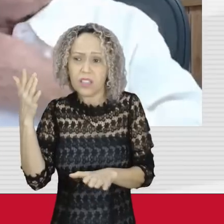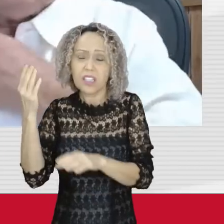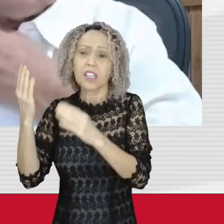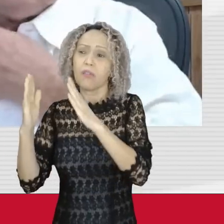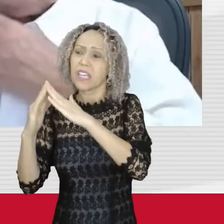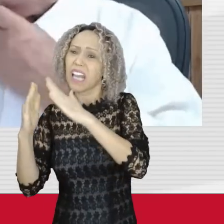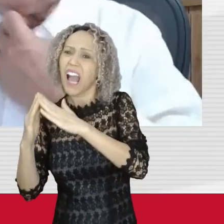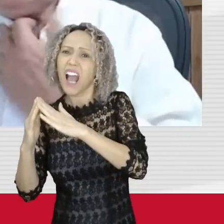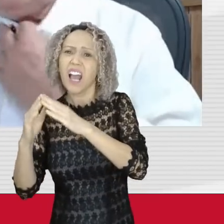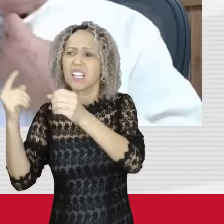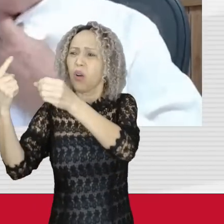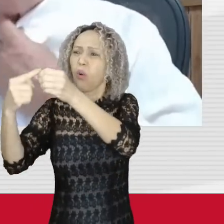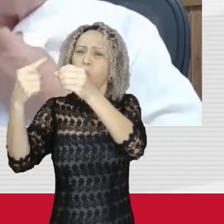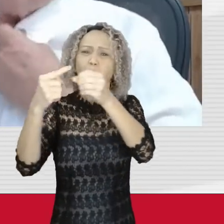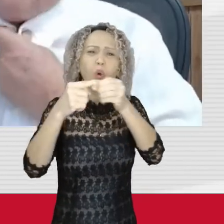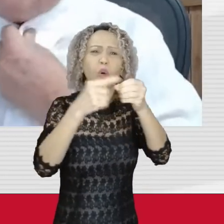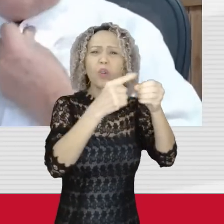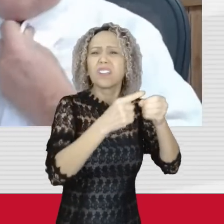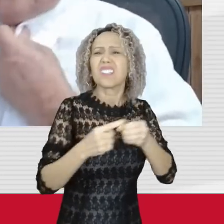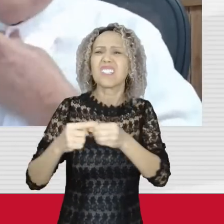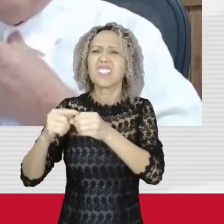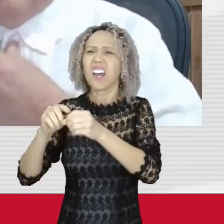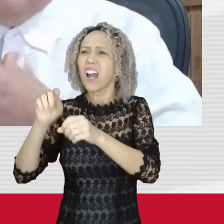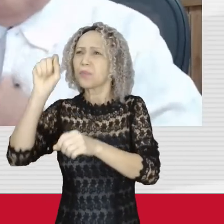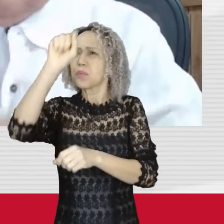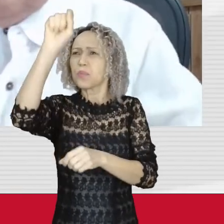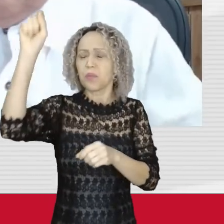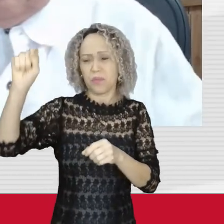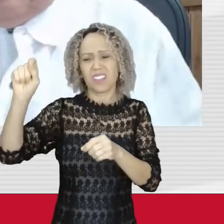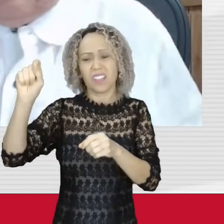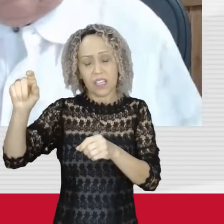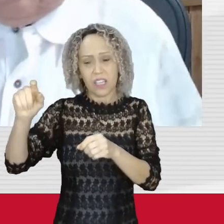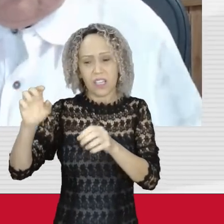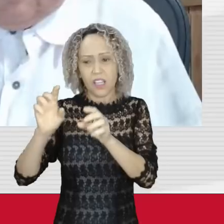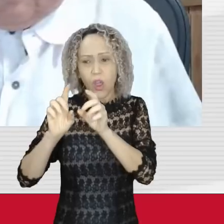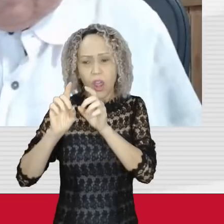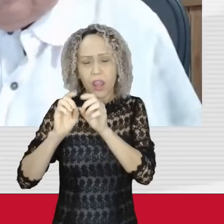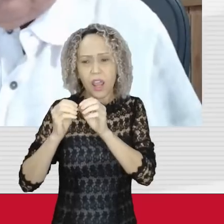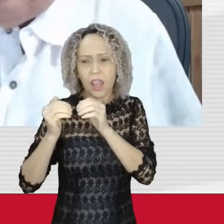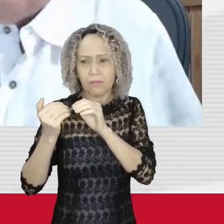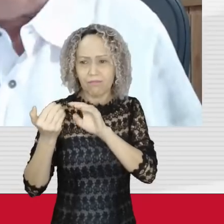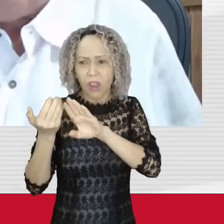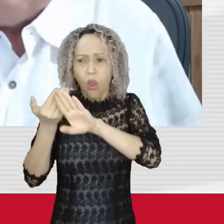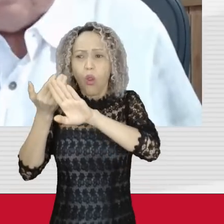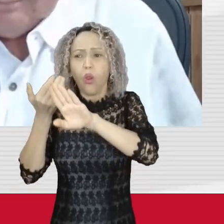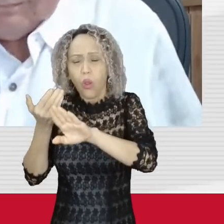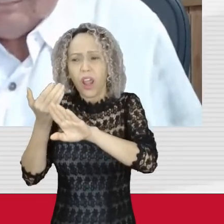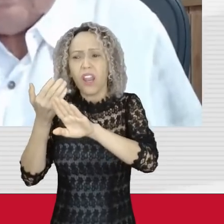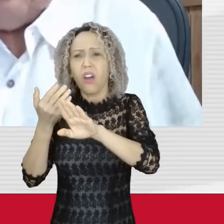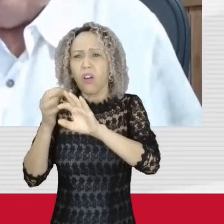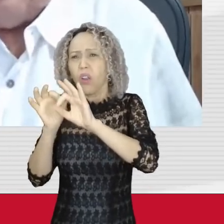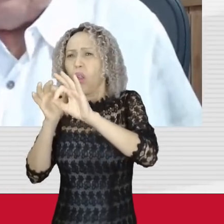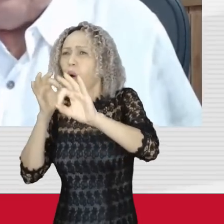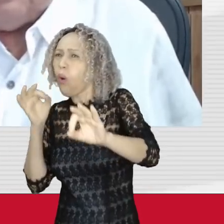Paulo, da importância desse momento, mas que é a ruptura, é o divisor de águas, que aí a partir daí a